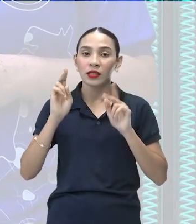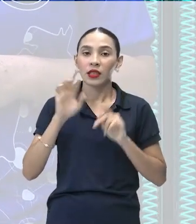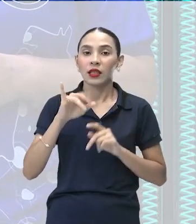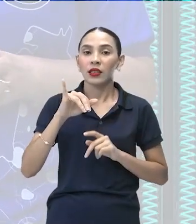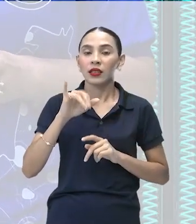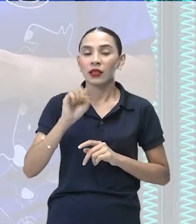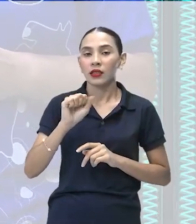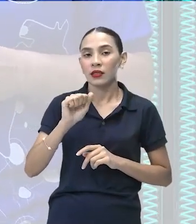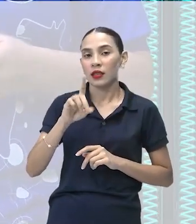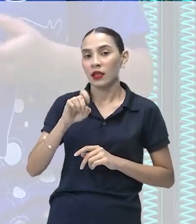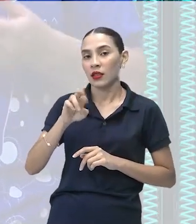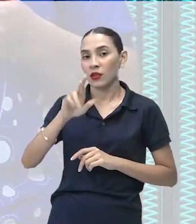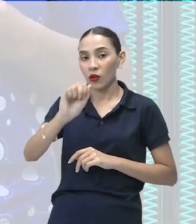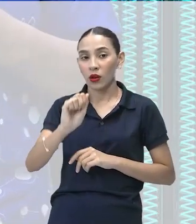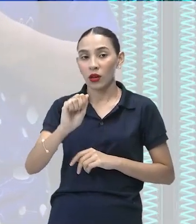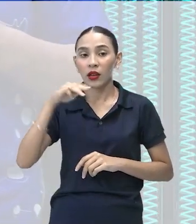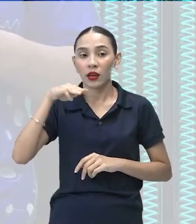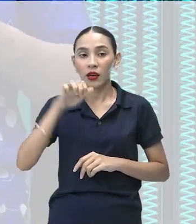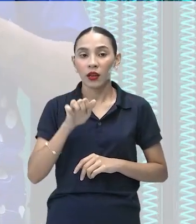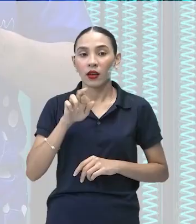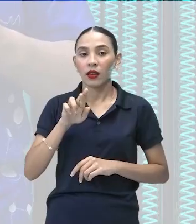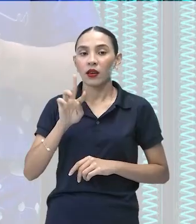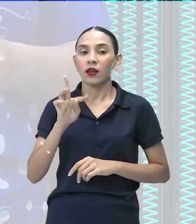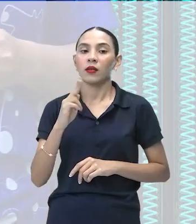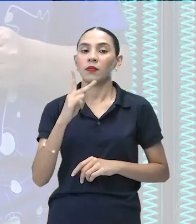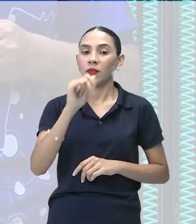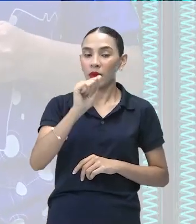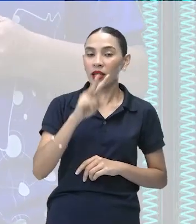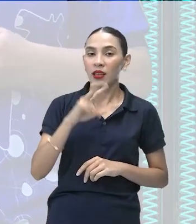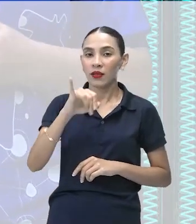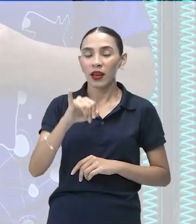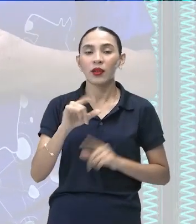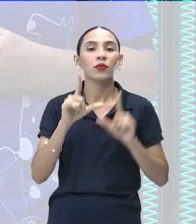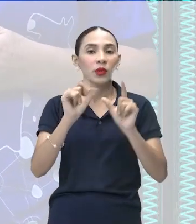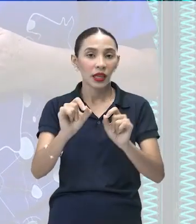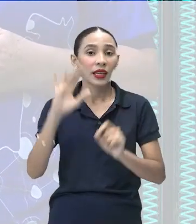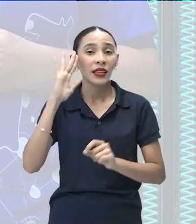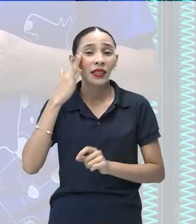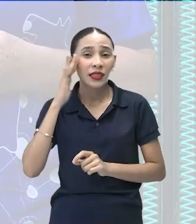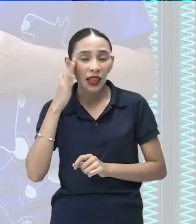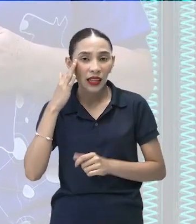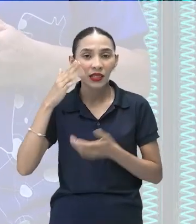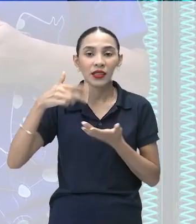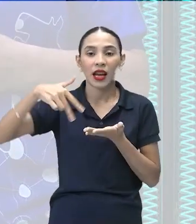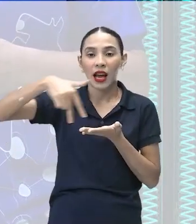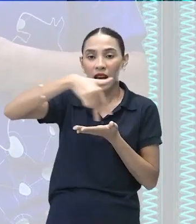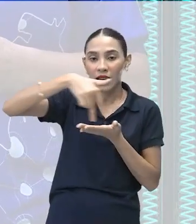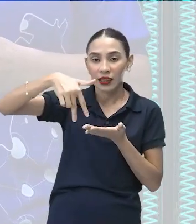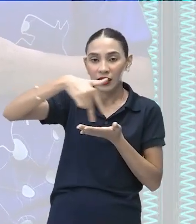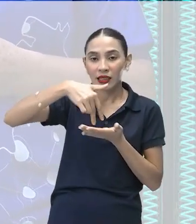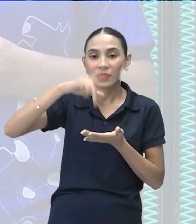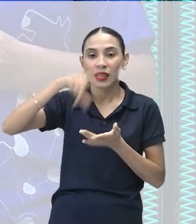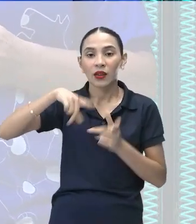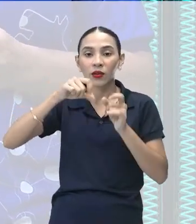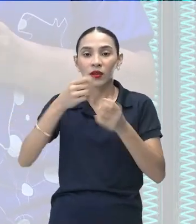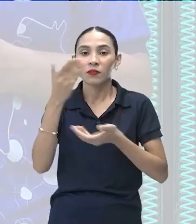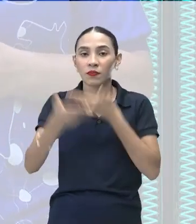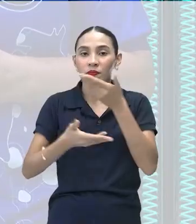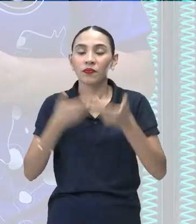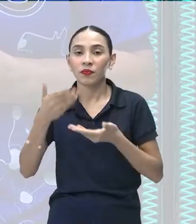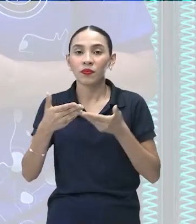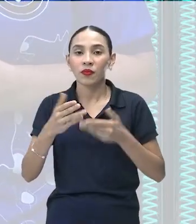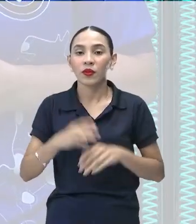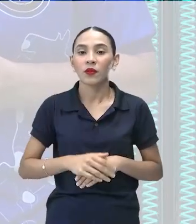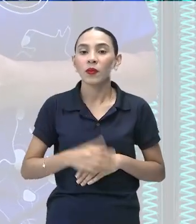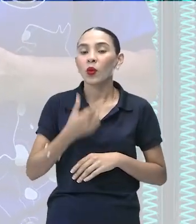Isadora, né? A Marta, ela entendeu que a dança, tá, é o meio pelo